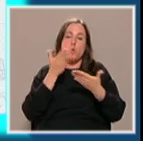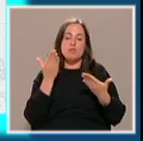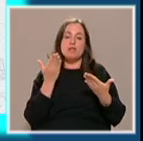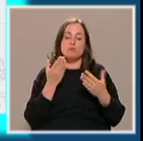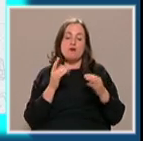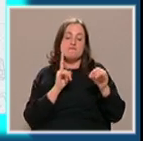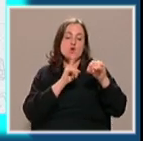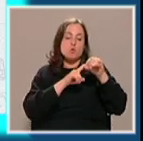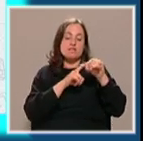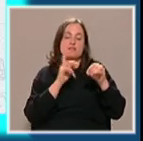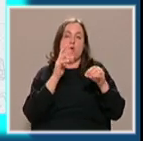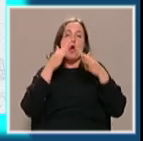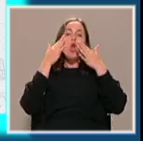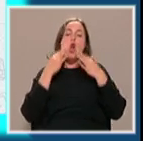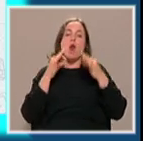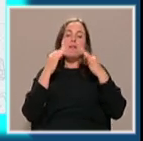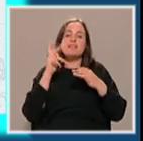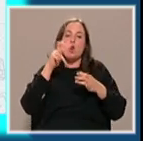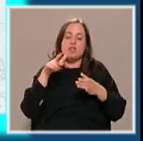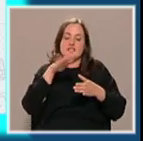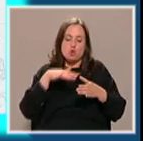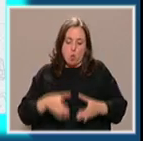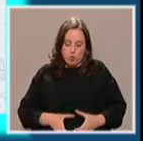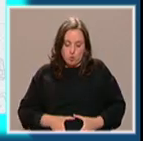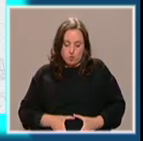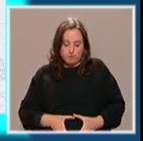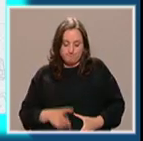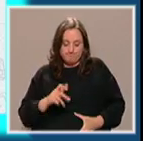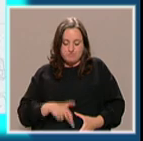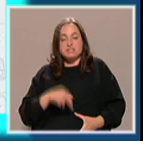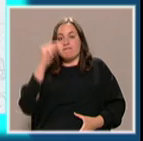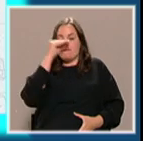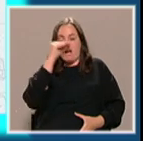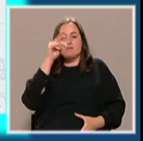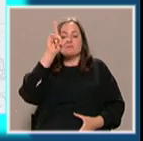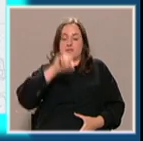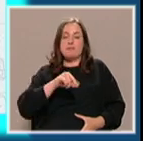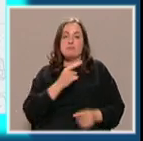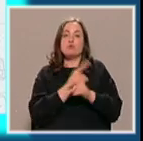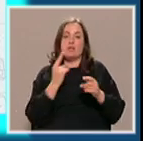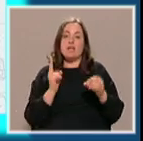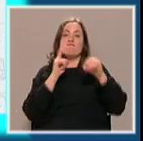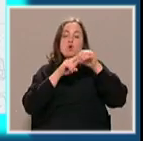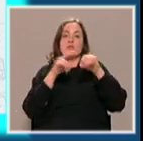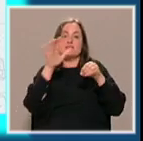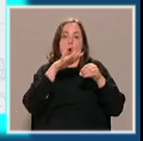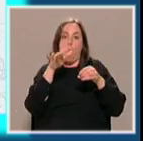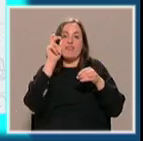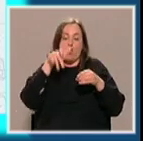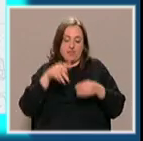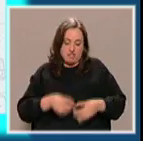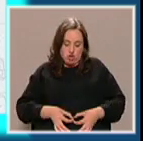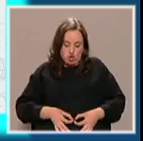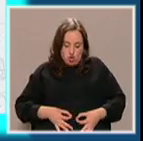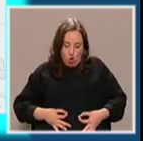a fecundação ocorre normalmente nas paredes do útero. Também é falsa, uma vez que a fecundação decorre nas trompas de